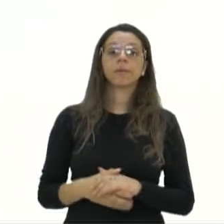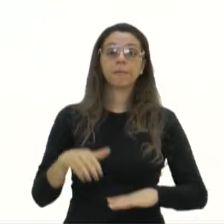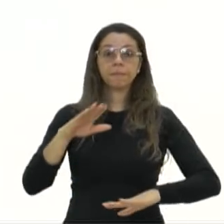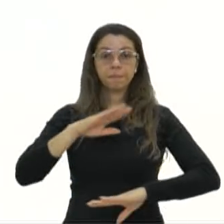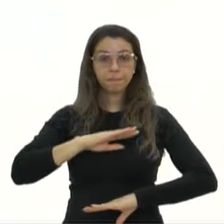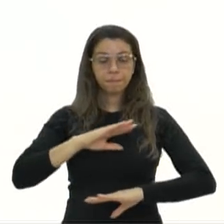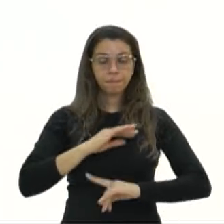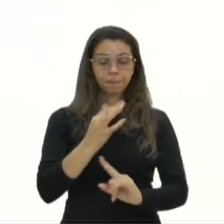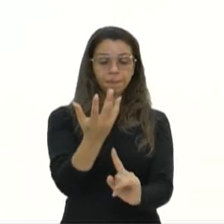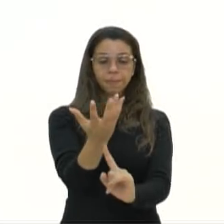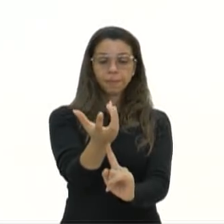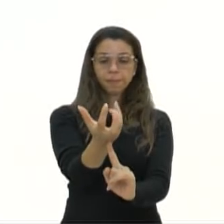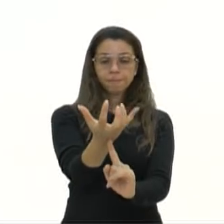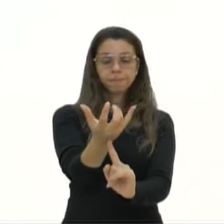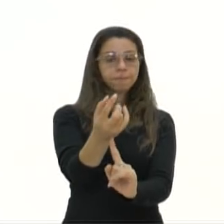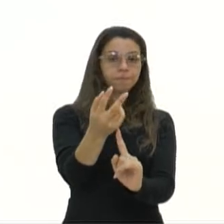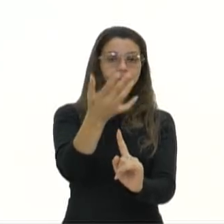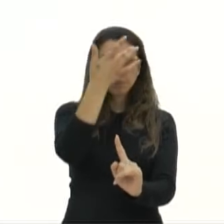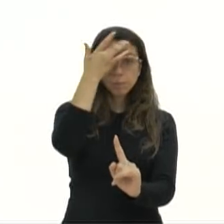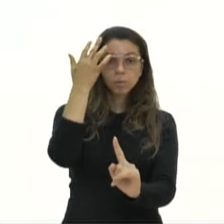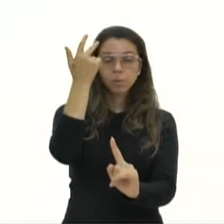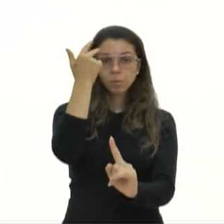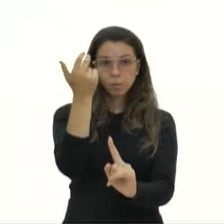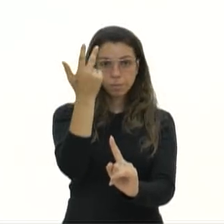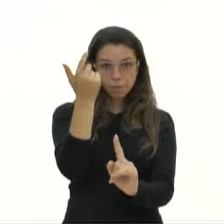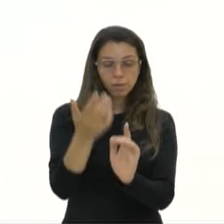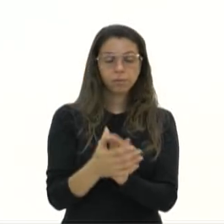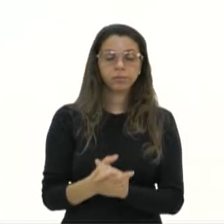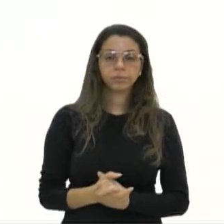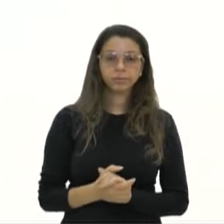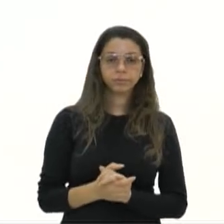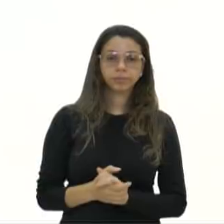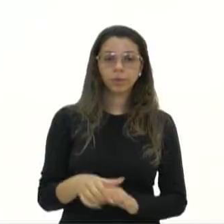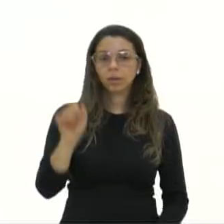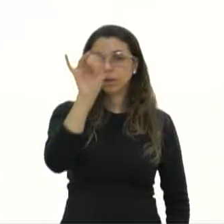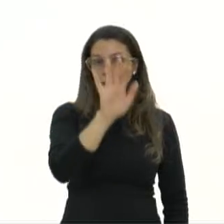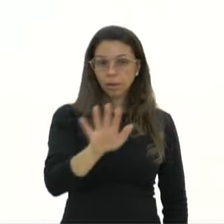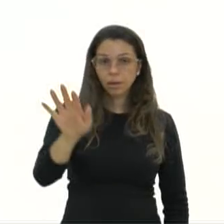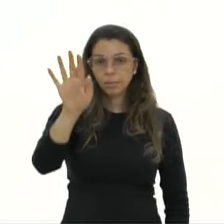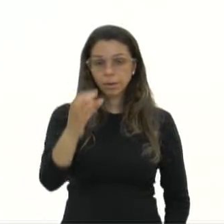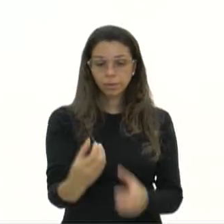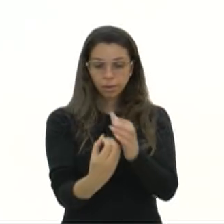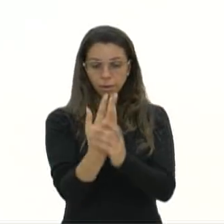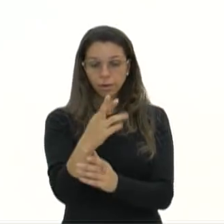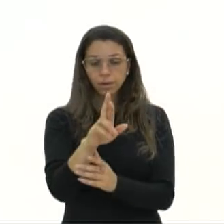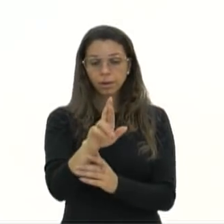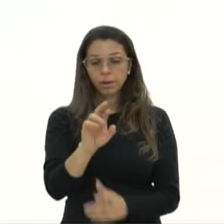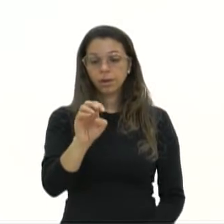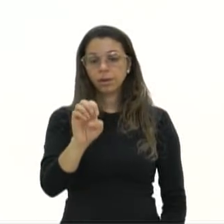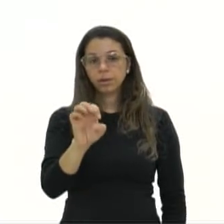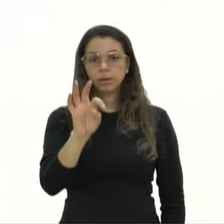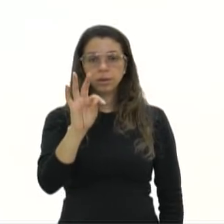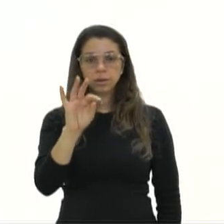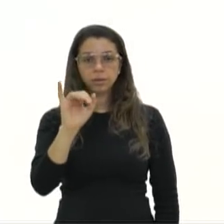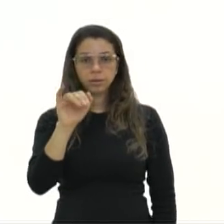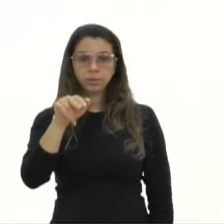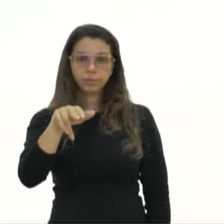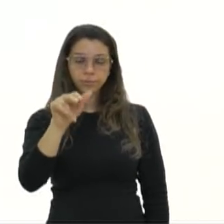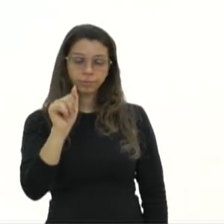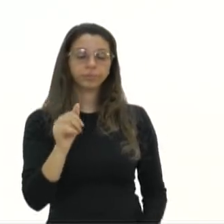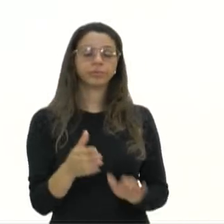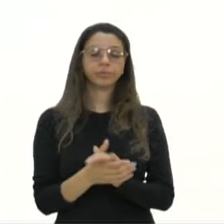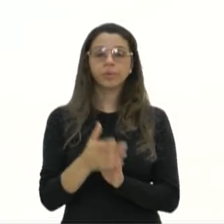numa pessoa com a visão normal, a imagem é formada na retina, no fundo do olho. Quando a pessoa